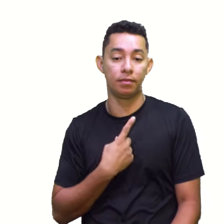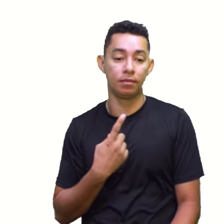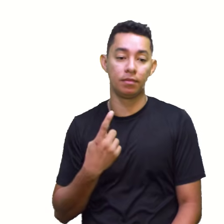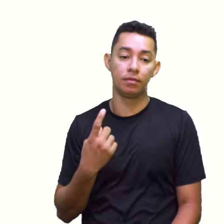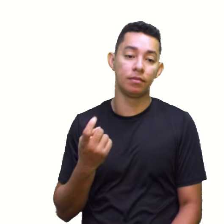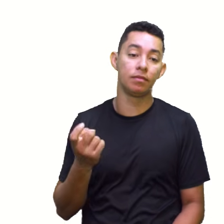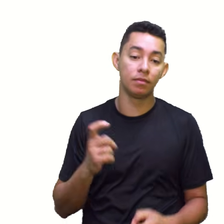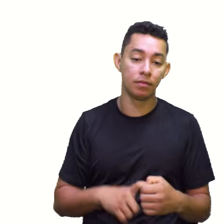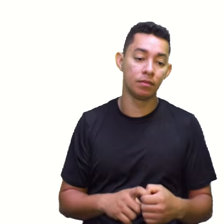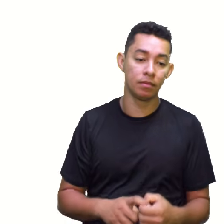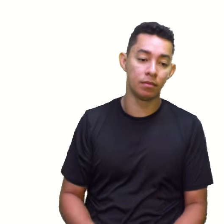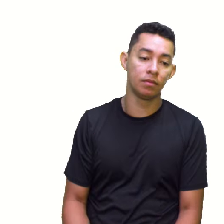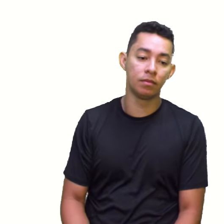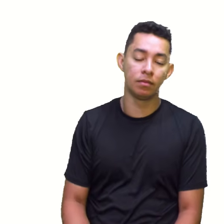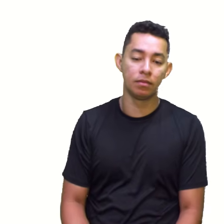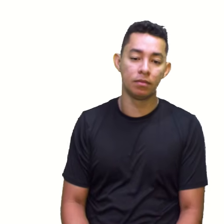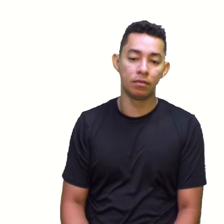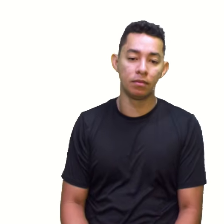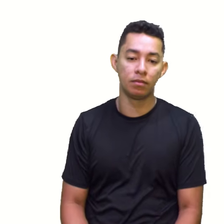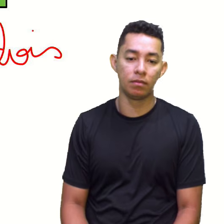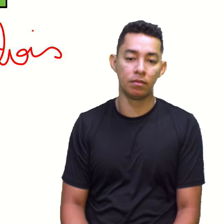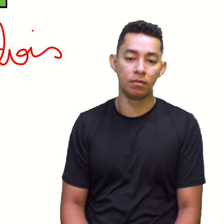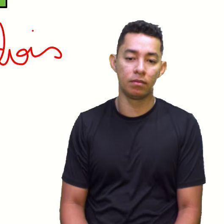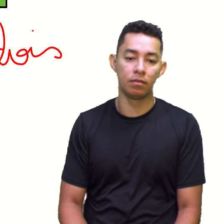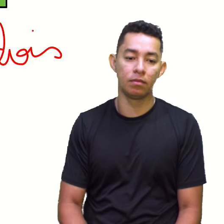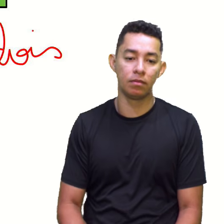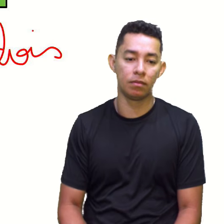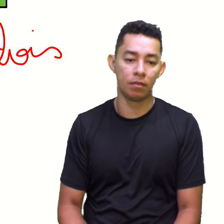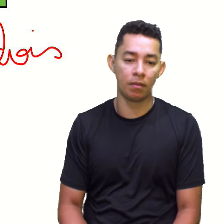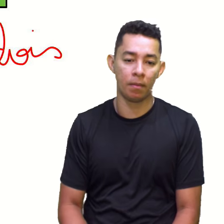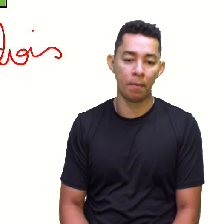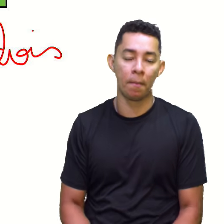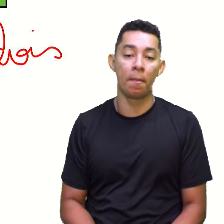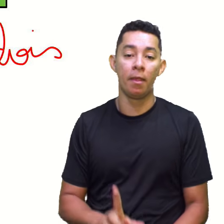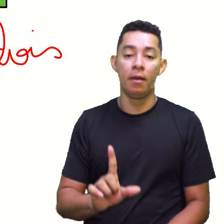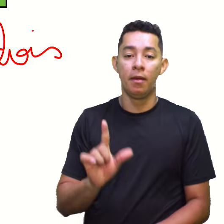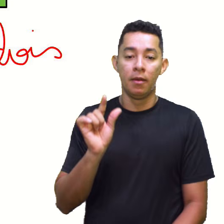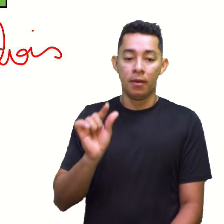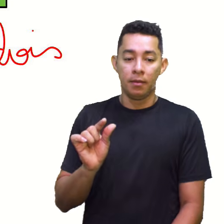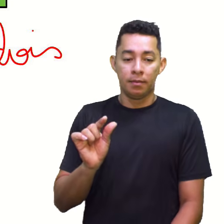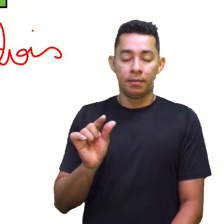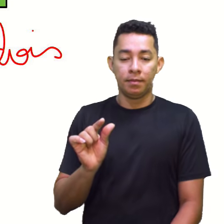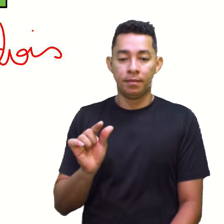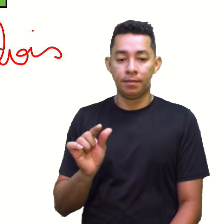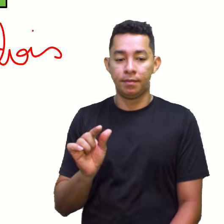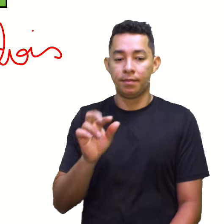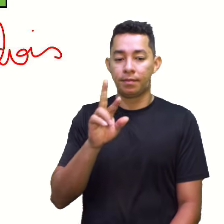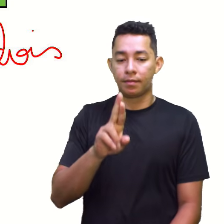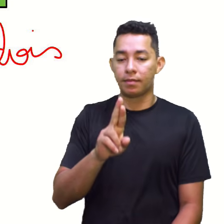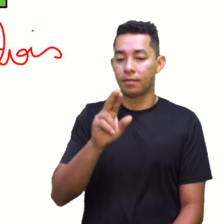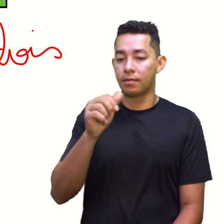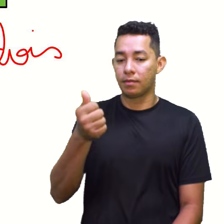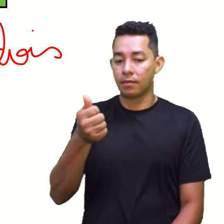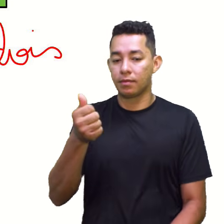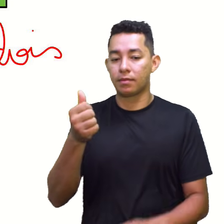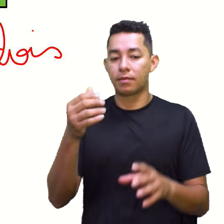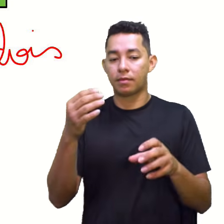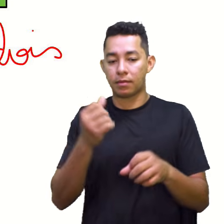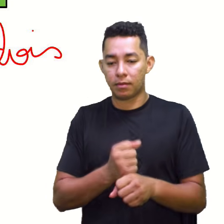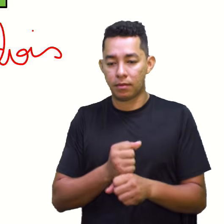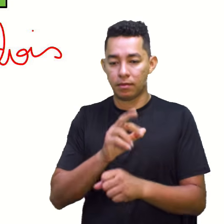que lembrar. Esse é o detalhe importante. Olha só, deu menor do que R1